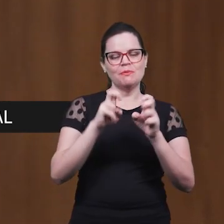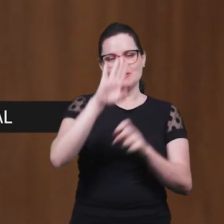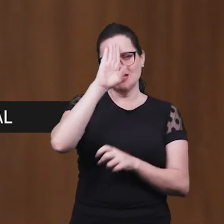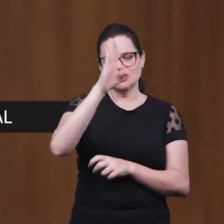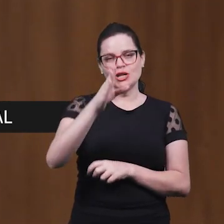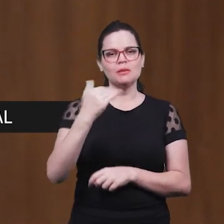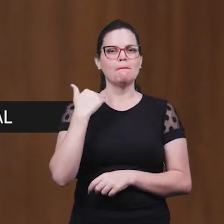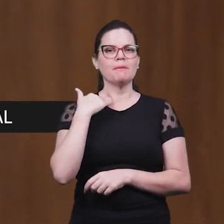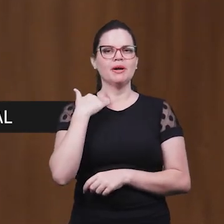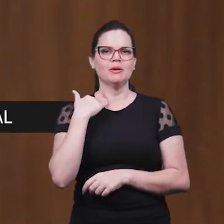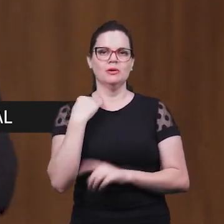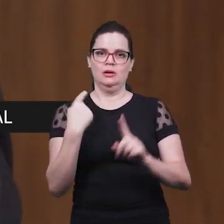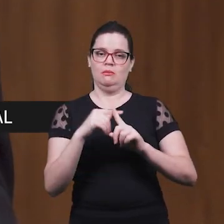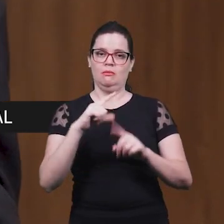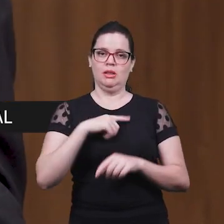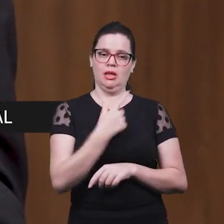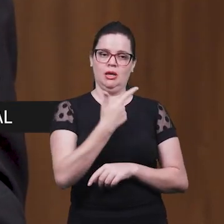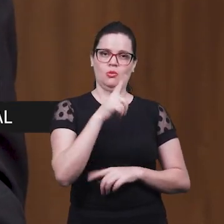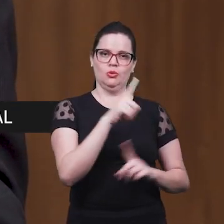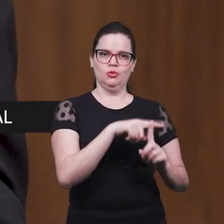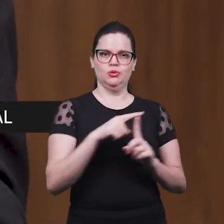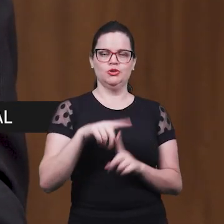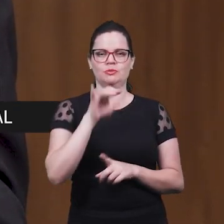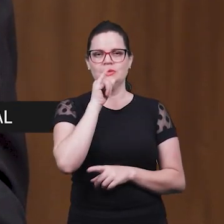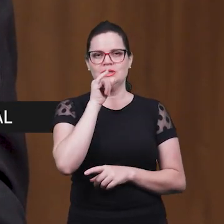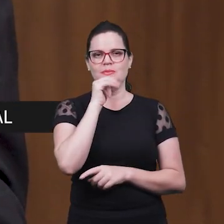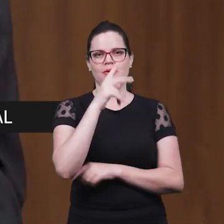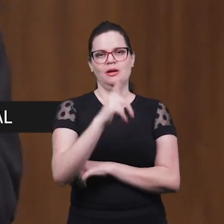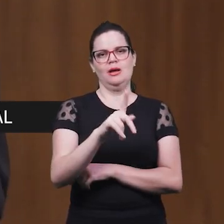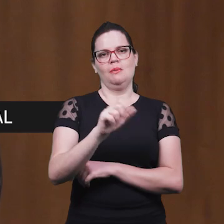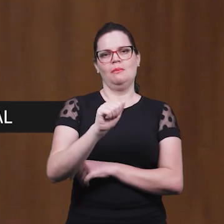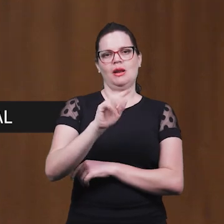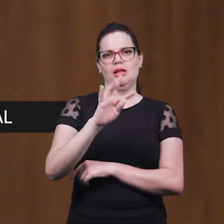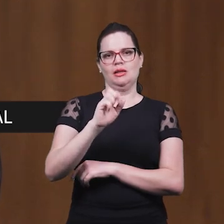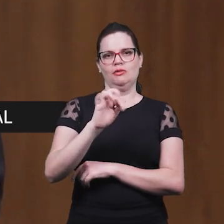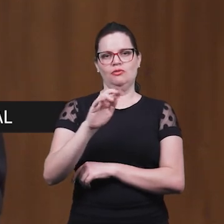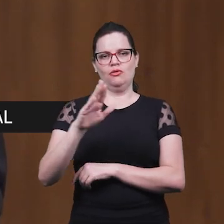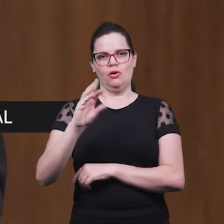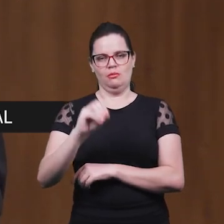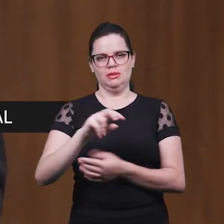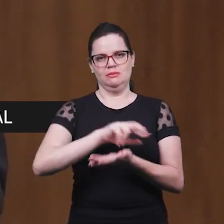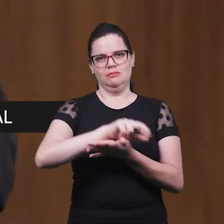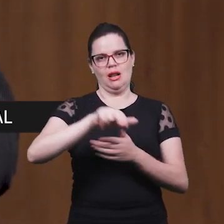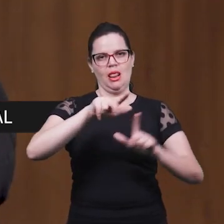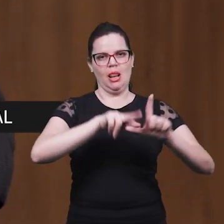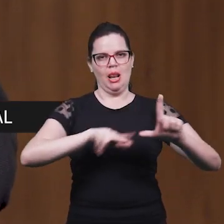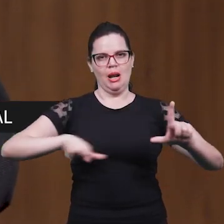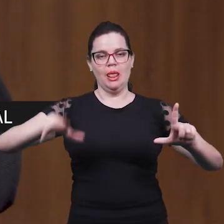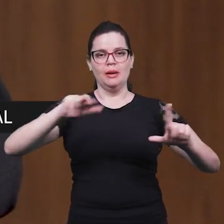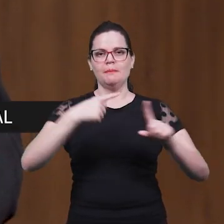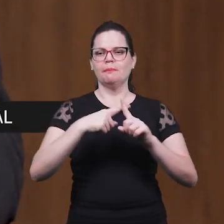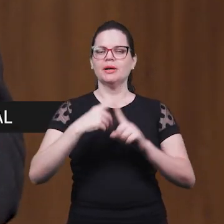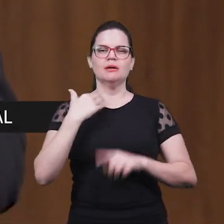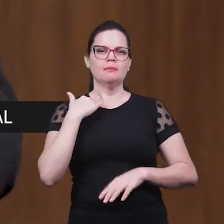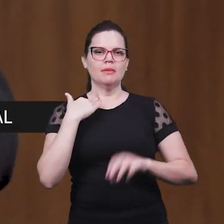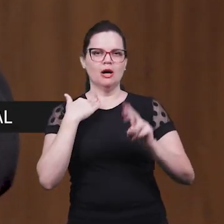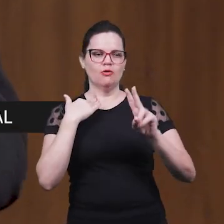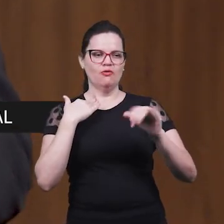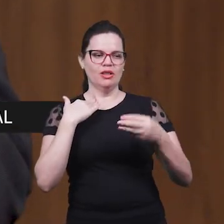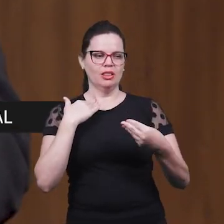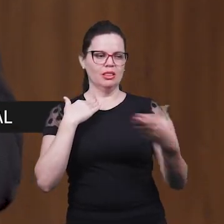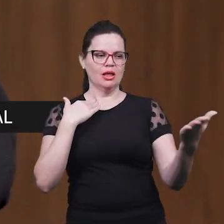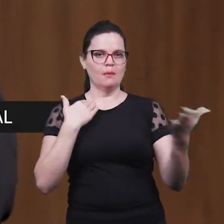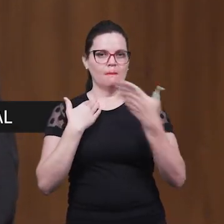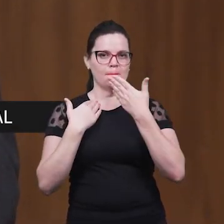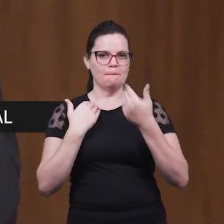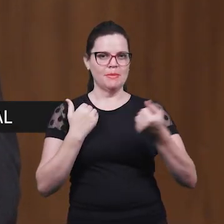outras alternativas, como as plataformas, e nem sempre, né, o banco vai te dar a